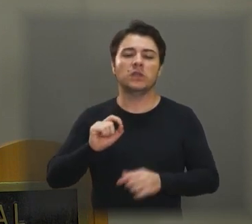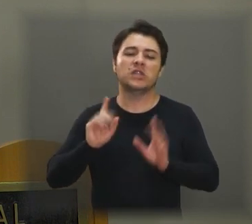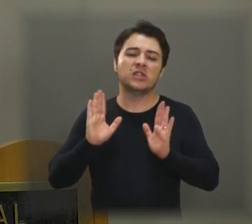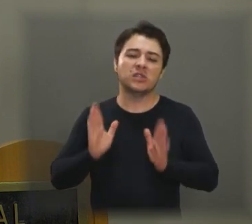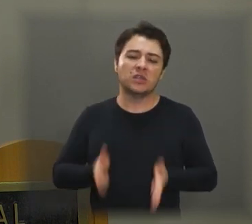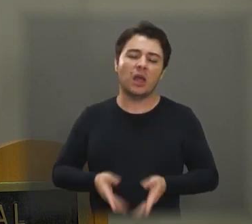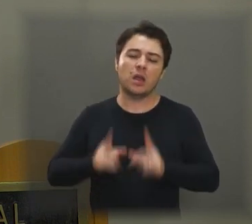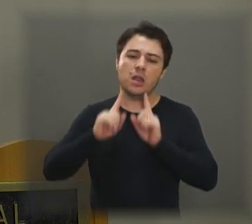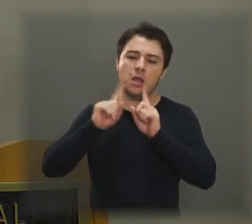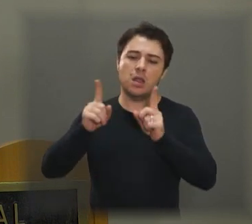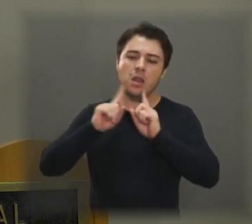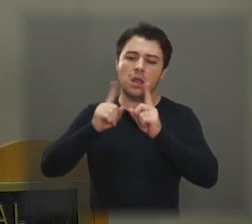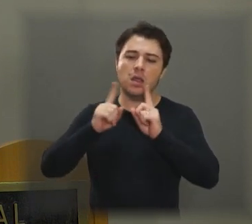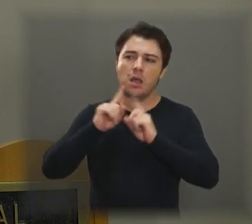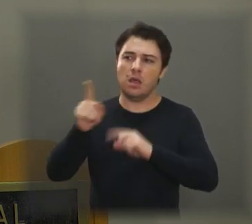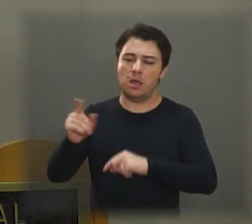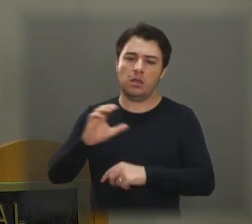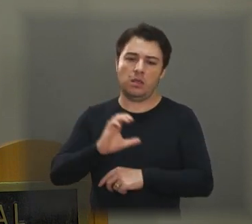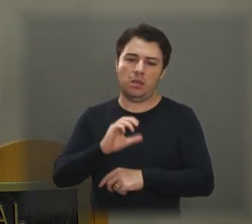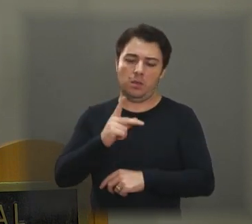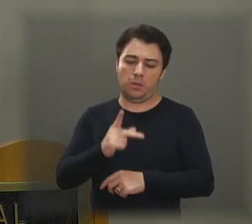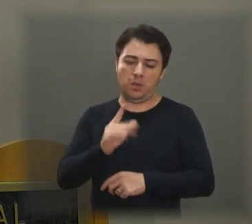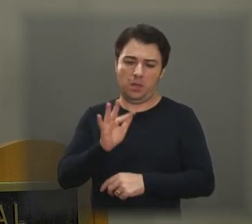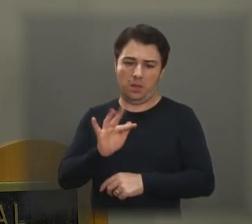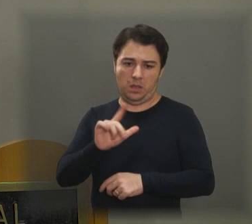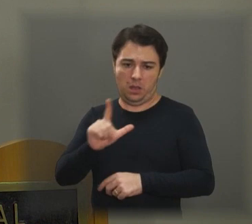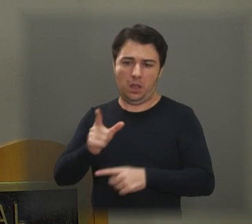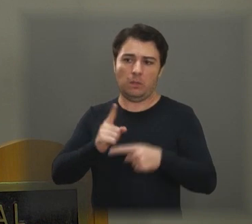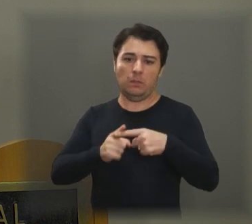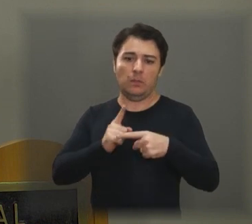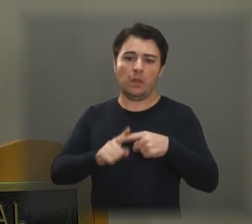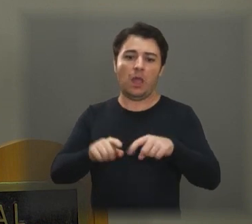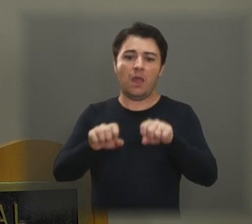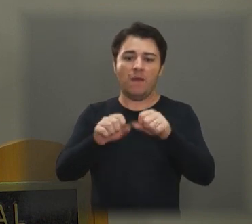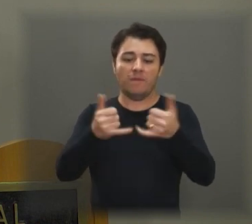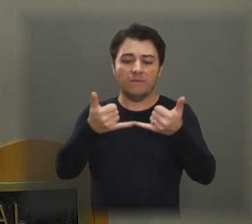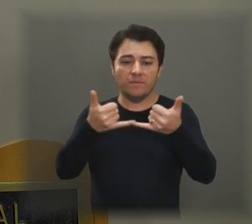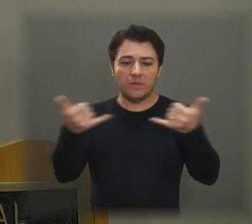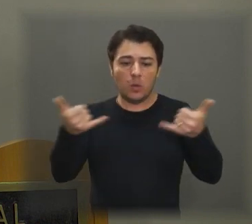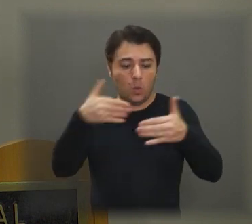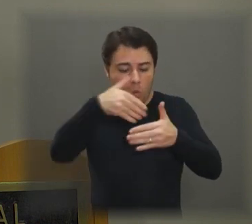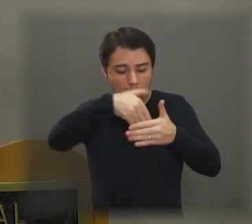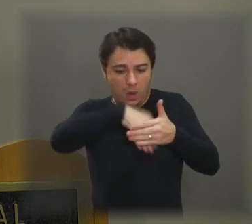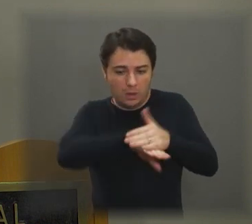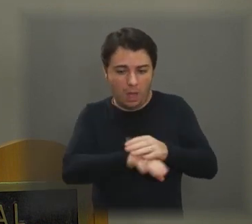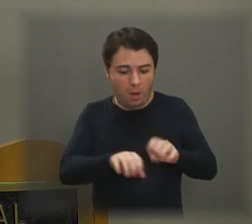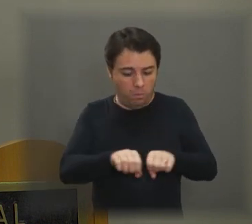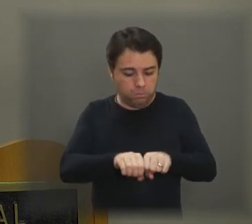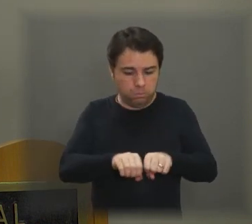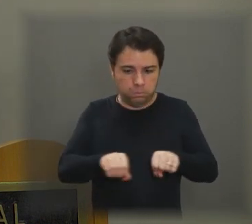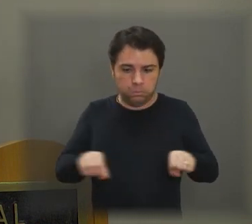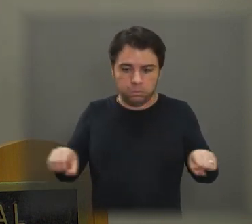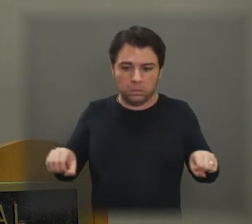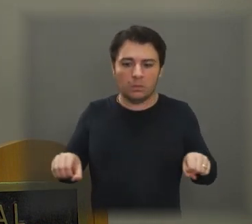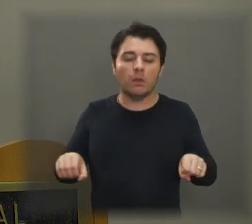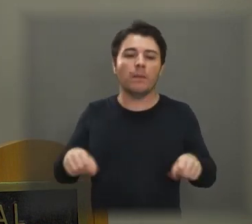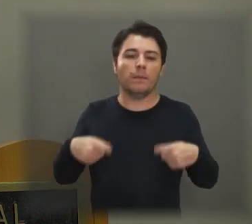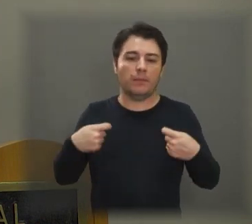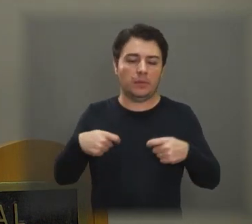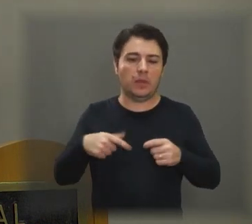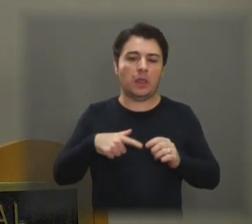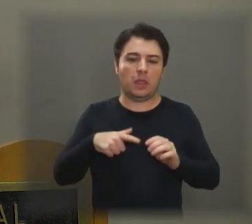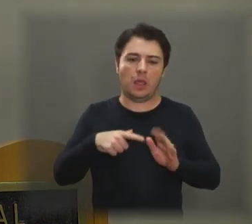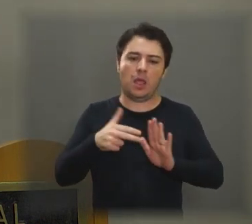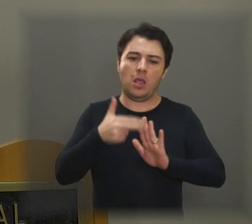que tava cansando de reclamar por ser luz para fazer embutido aquela fiação no trecho em que tava normatizado que tinha que ser